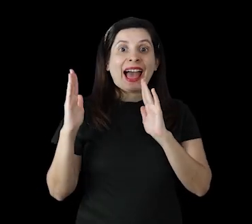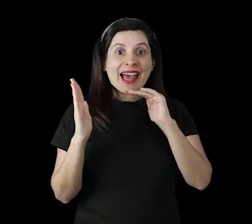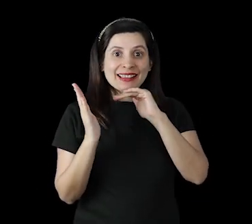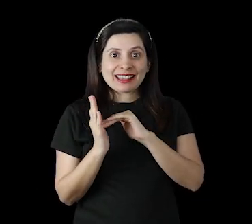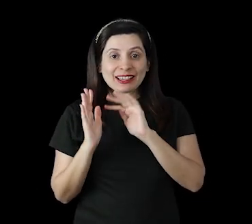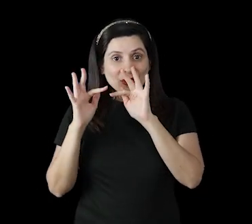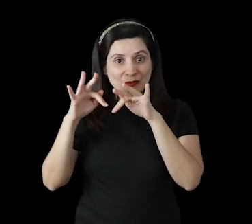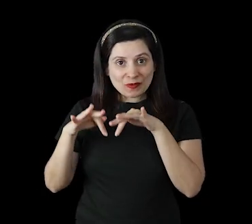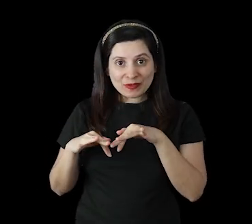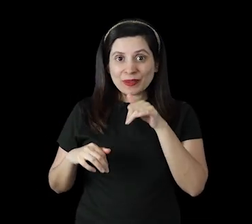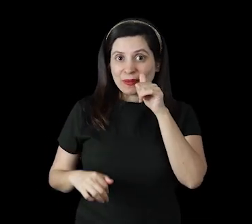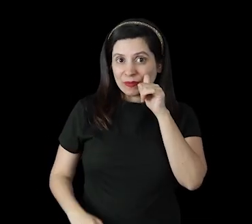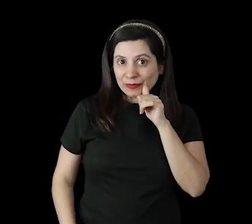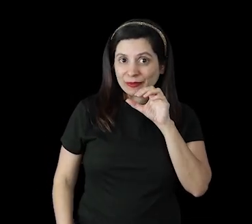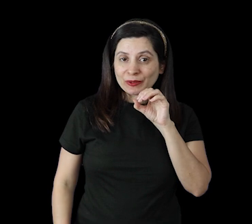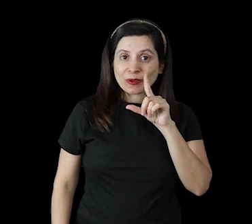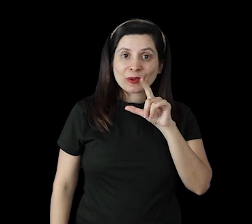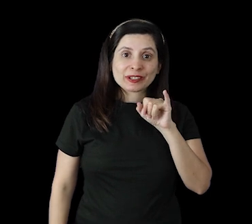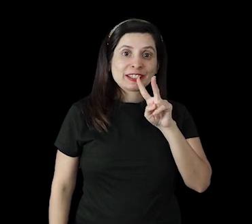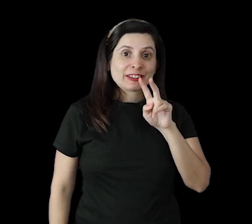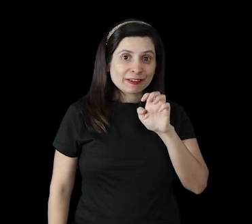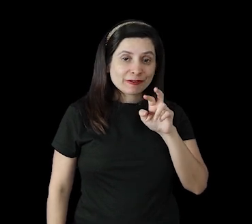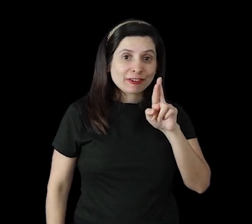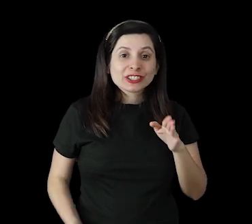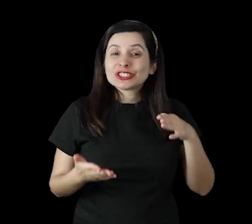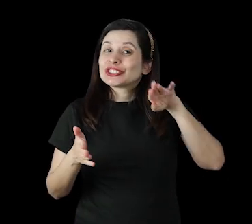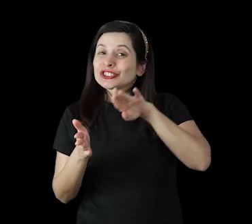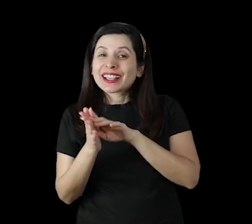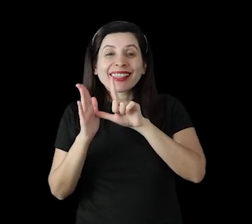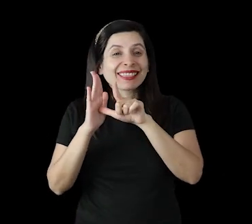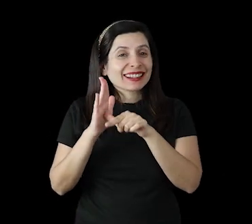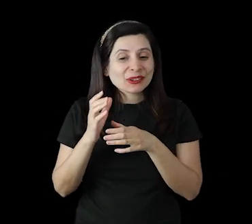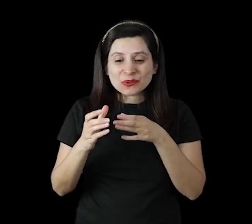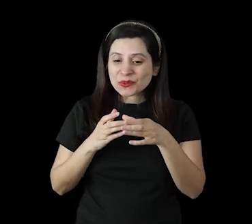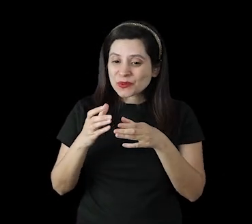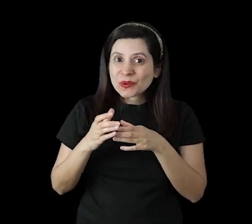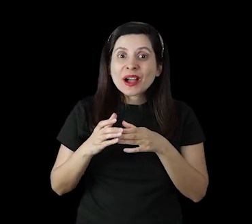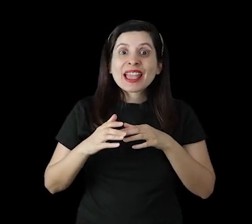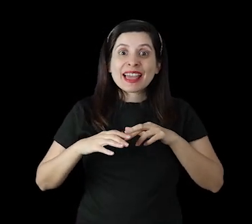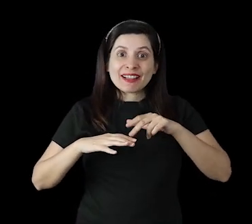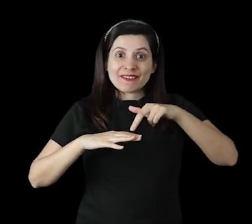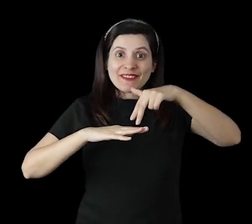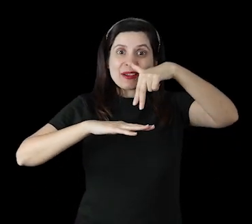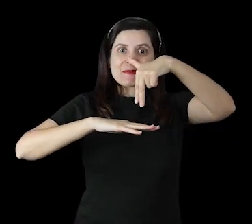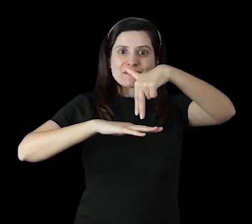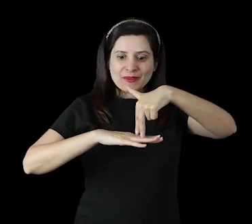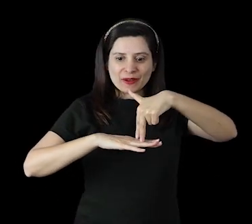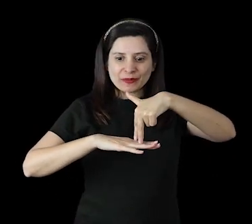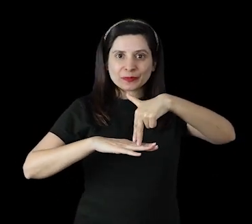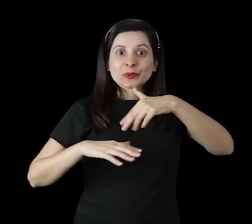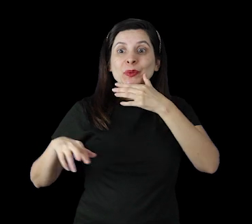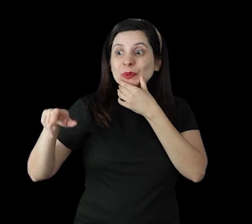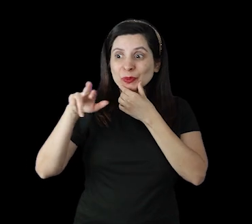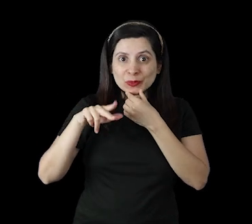final a Olive, né, chega super atrasada no concurso, quase não consegue fazer, ela sobe no palco, e aí o